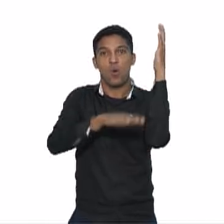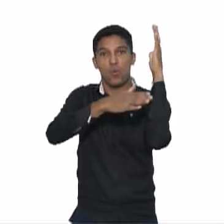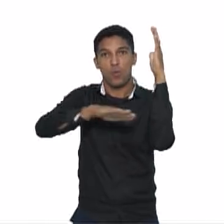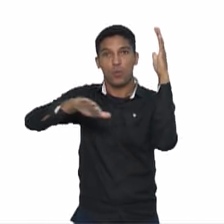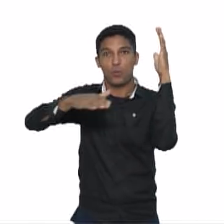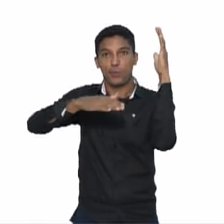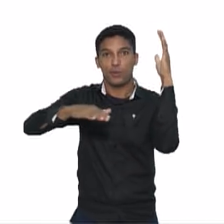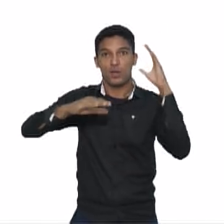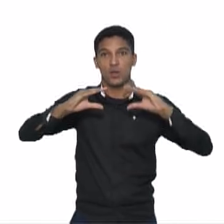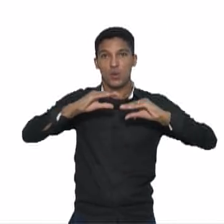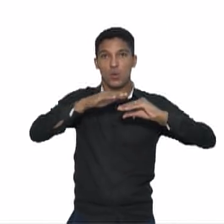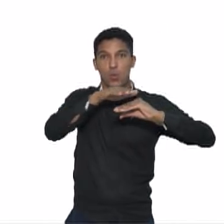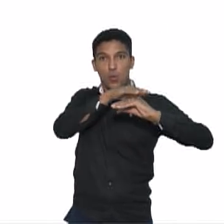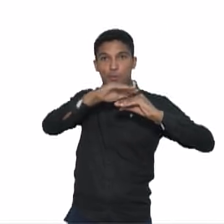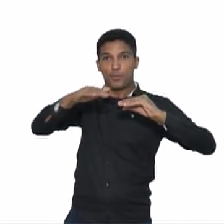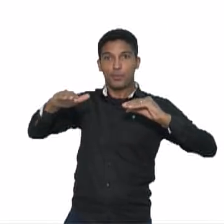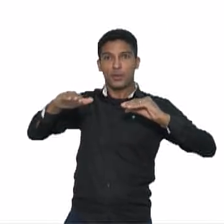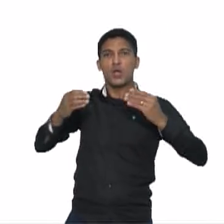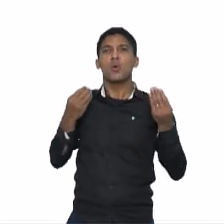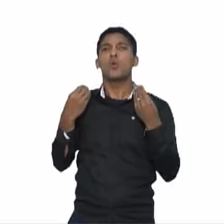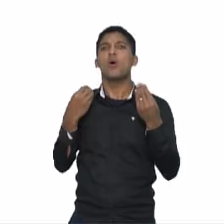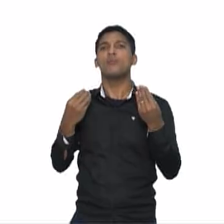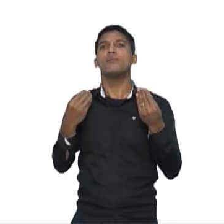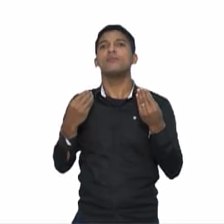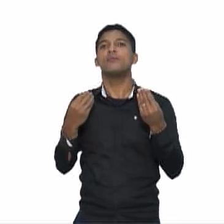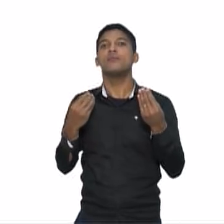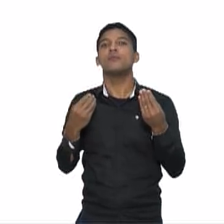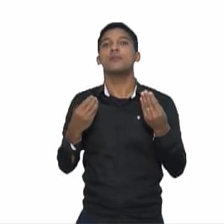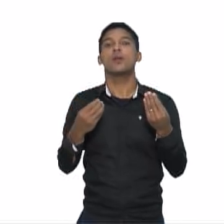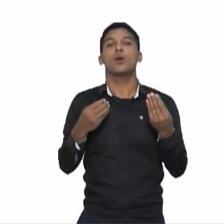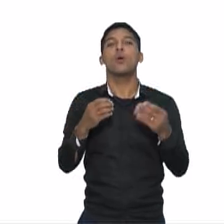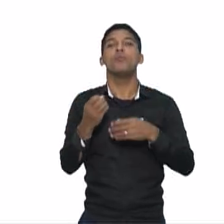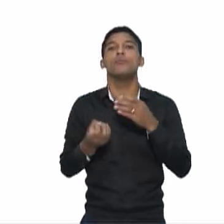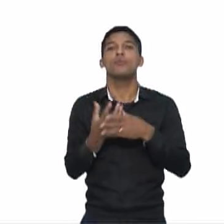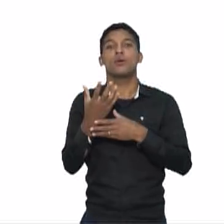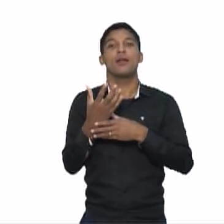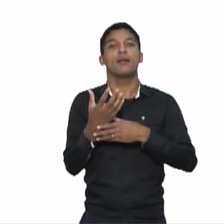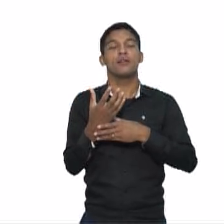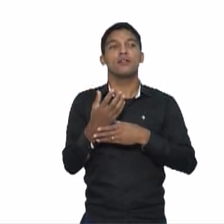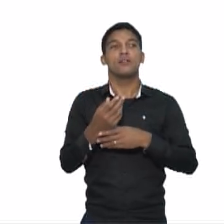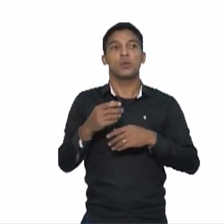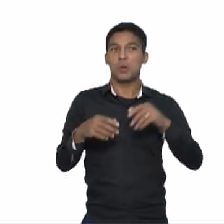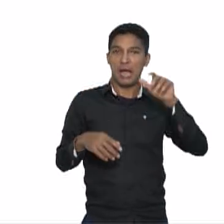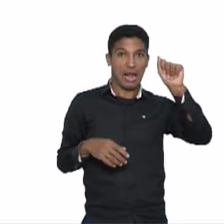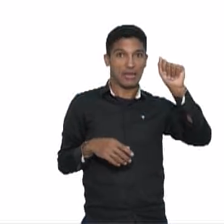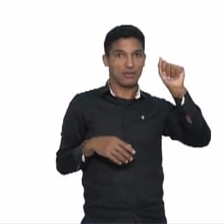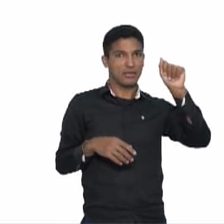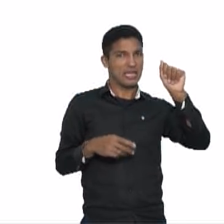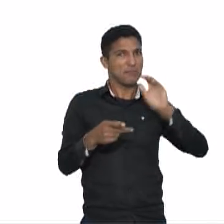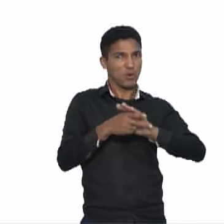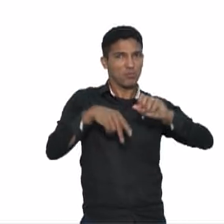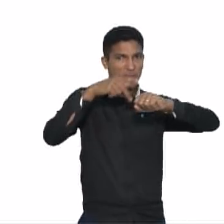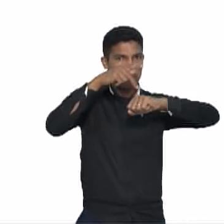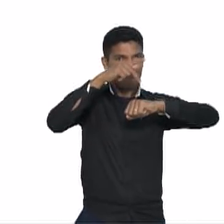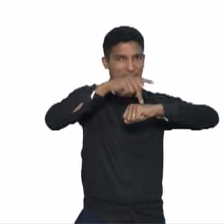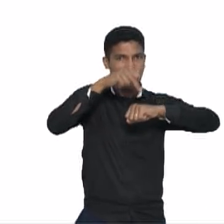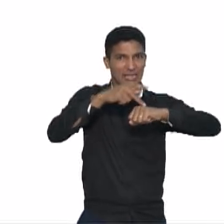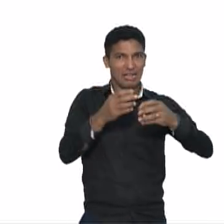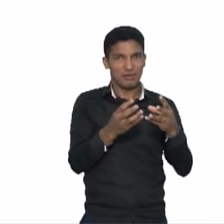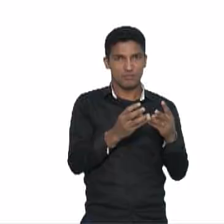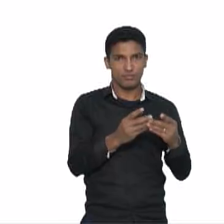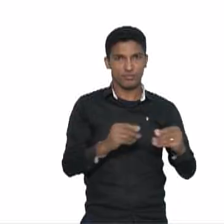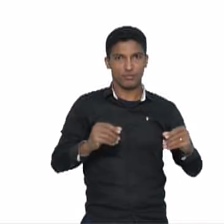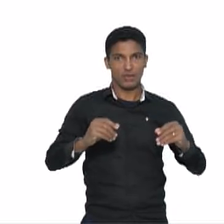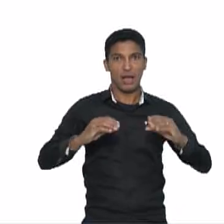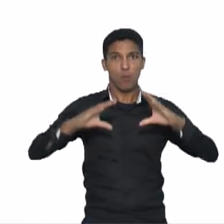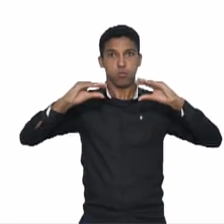orgânica ela é formada pelo desgaste das rochas. Letra B. A